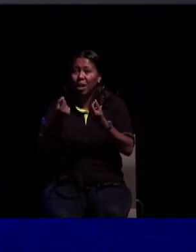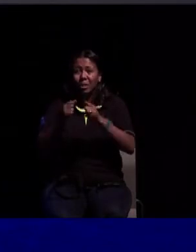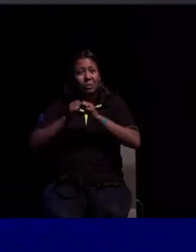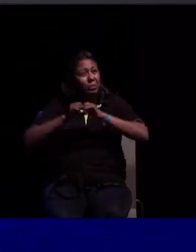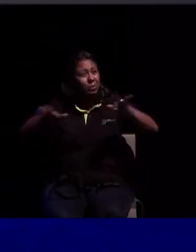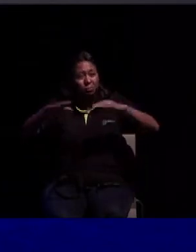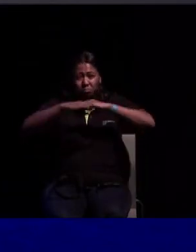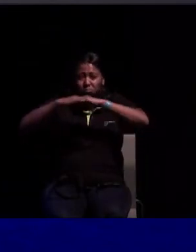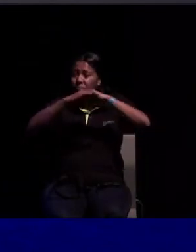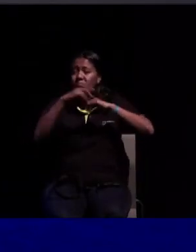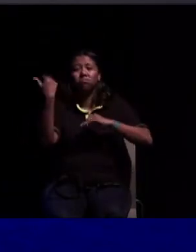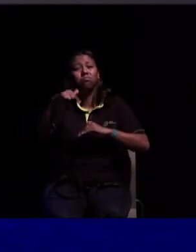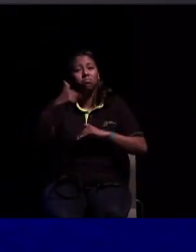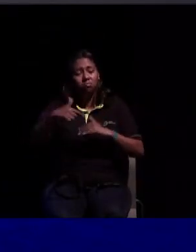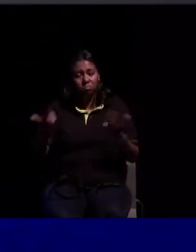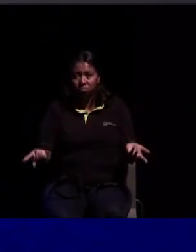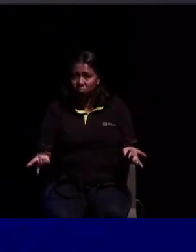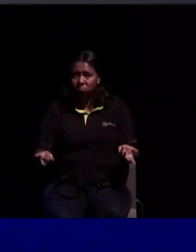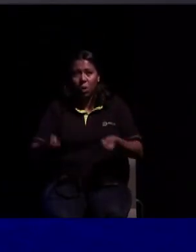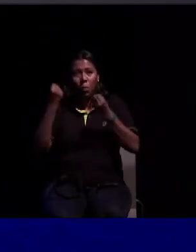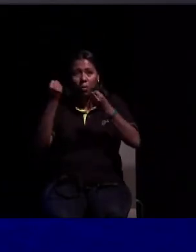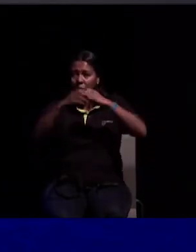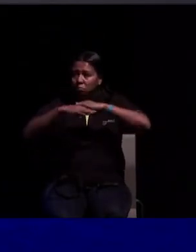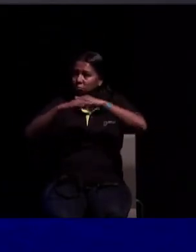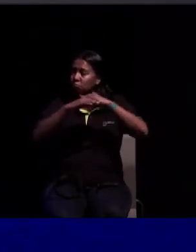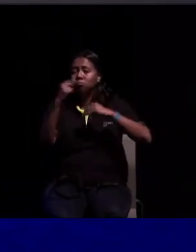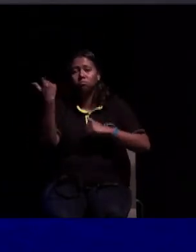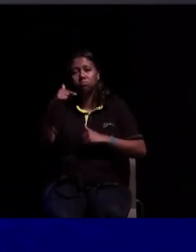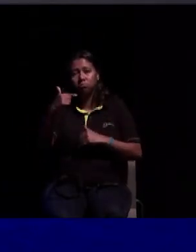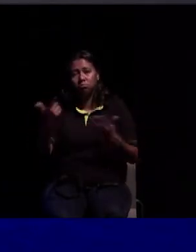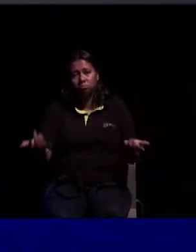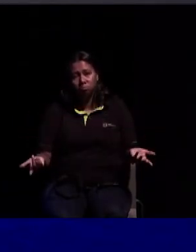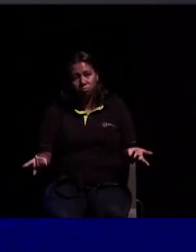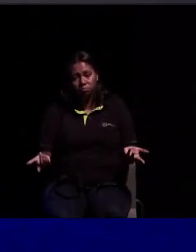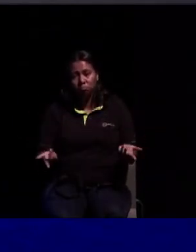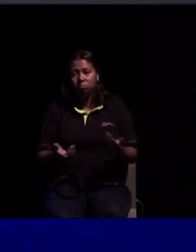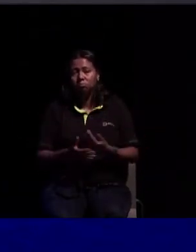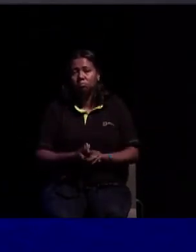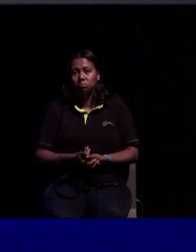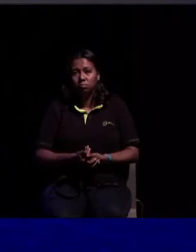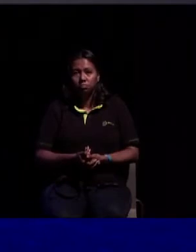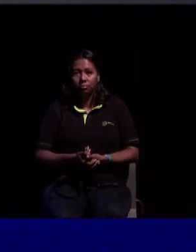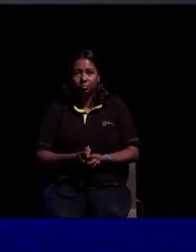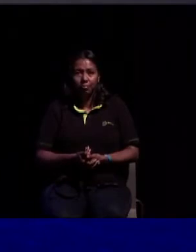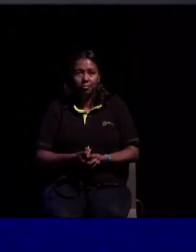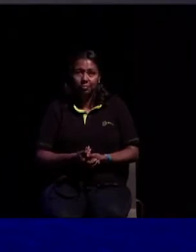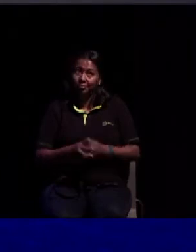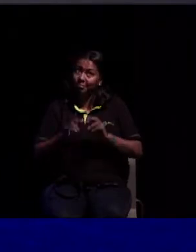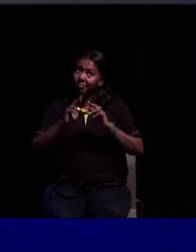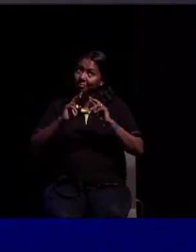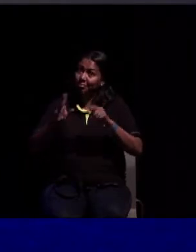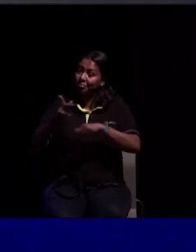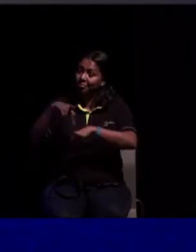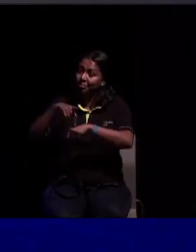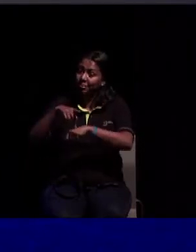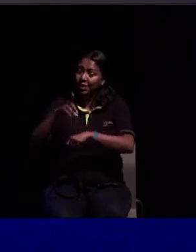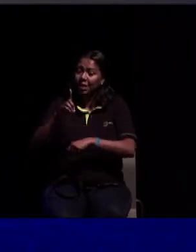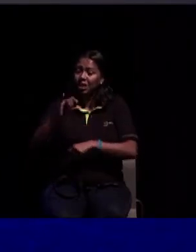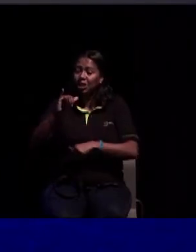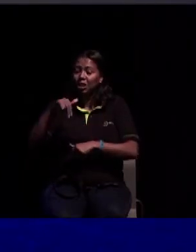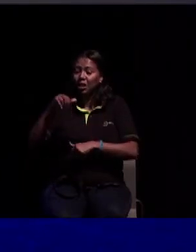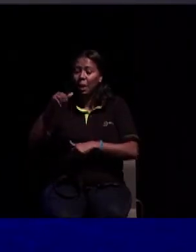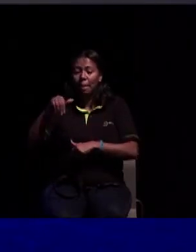né? Entende? A gente não pode pensar como um sueco, né? Como um dinamarquês e tal, né? Que efetivamente, porque na Suécia